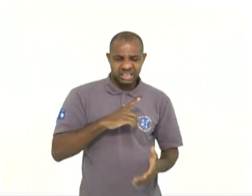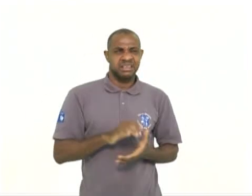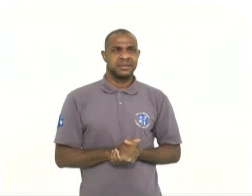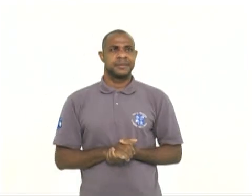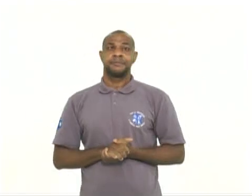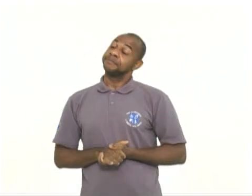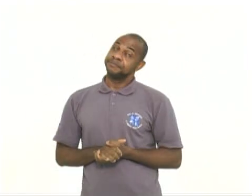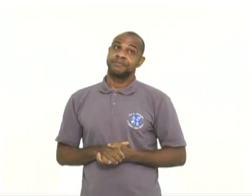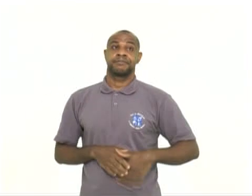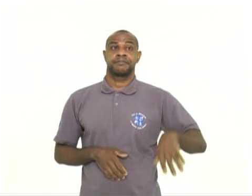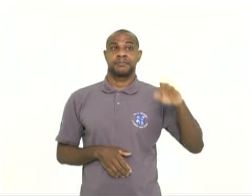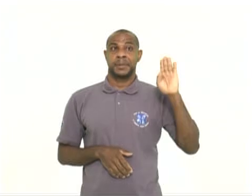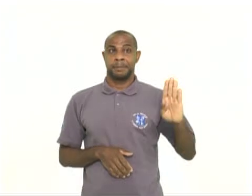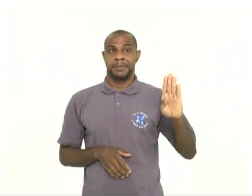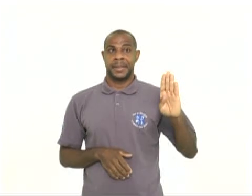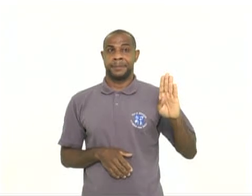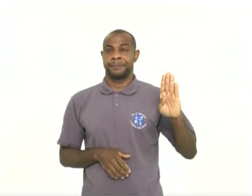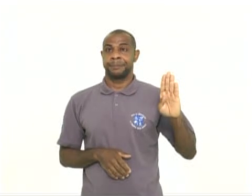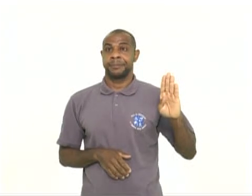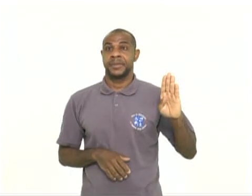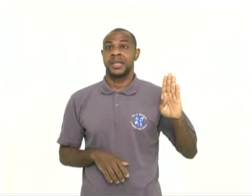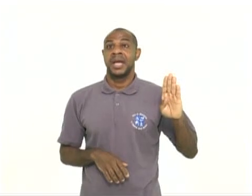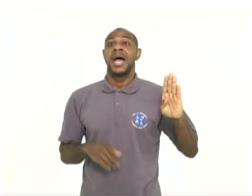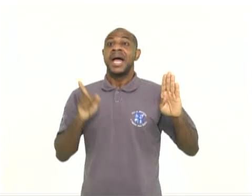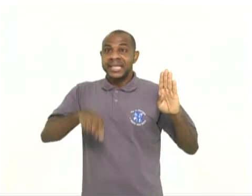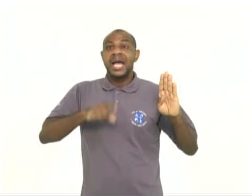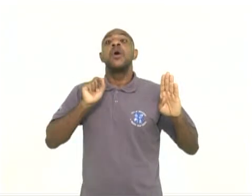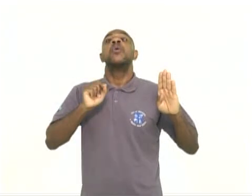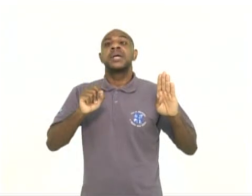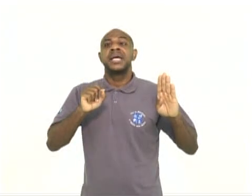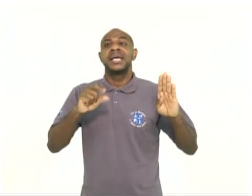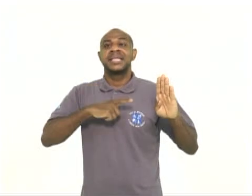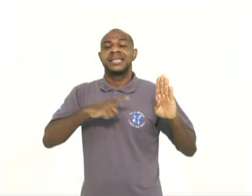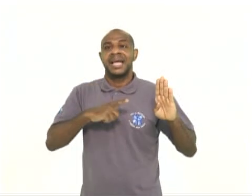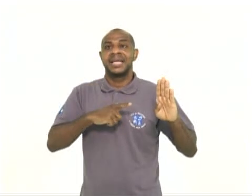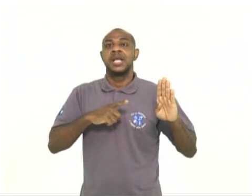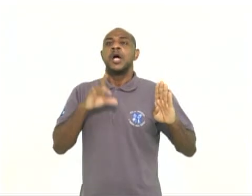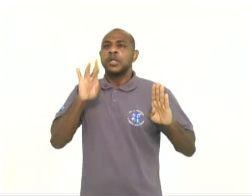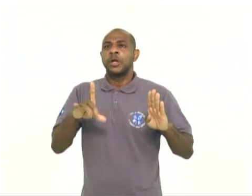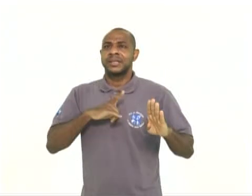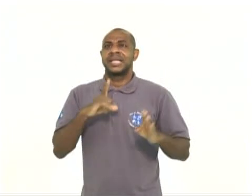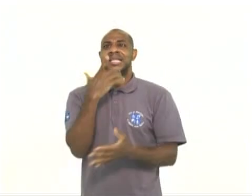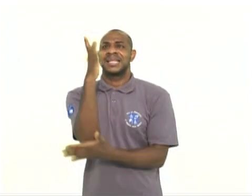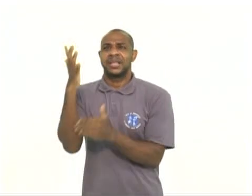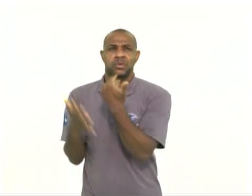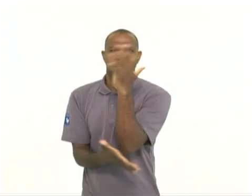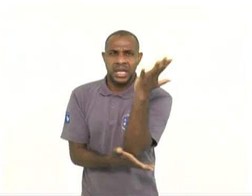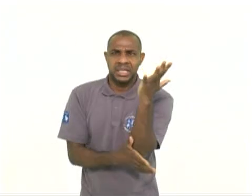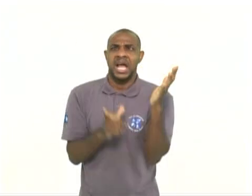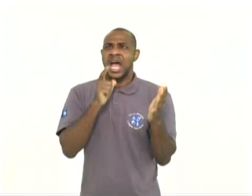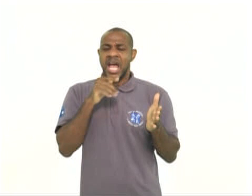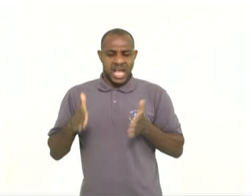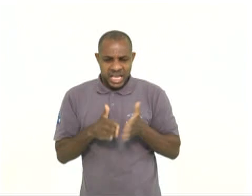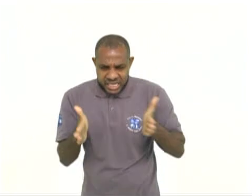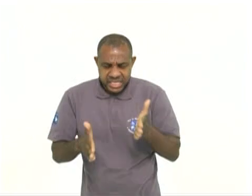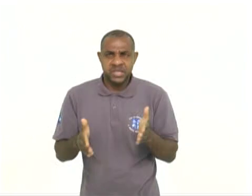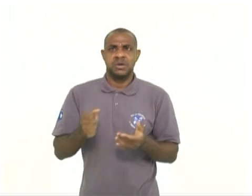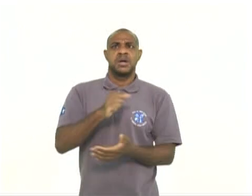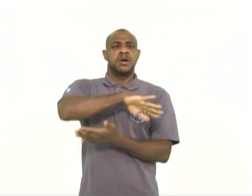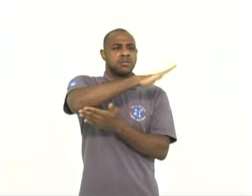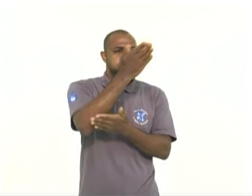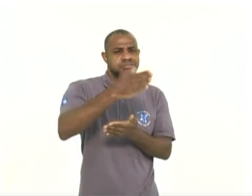Vamos ver, né? Alternativa B, aquele composto somente pela natureza, pelos rios,